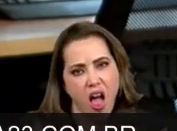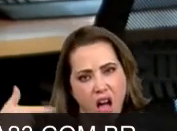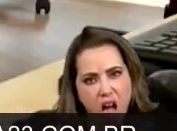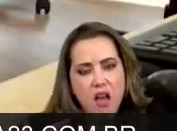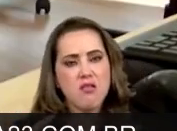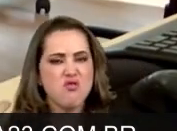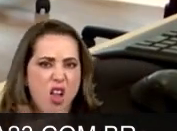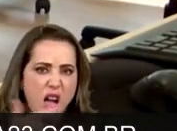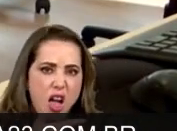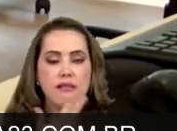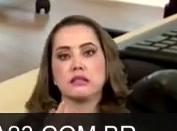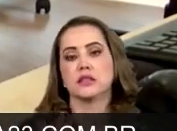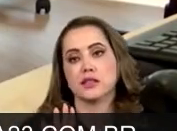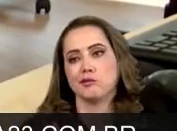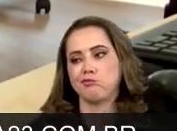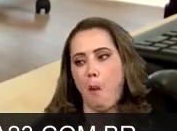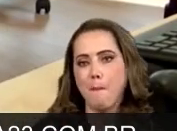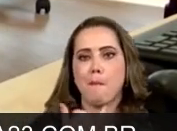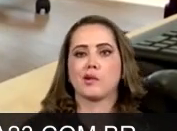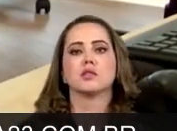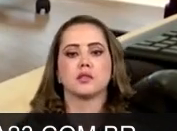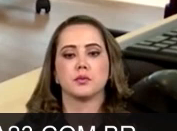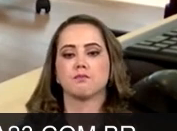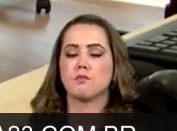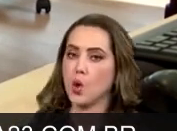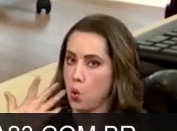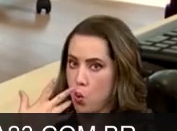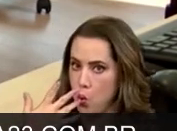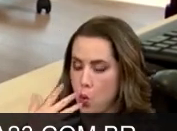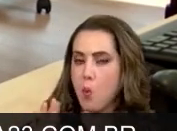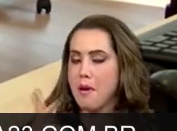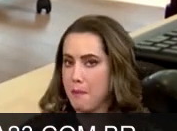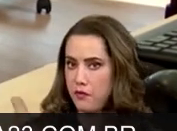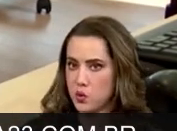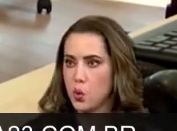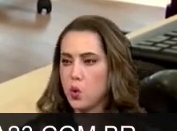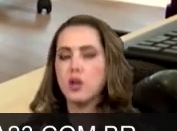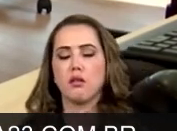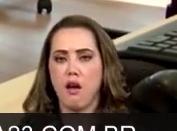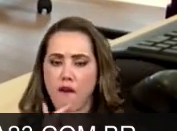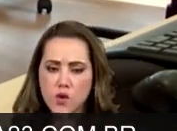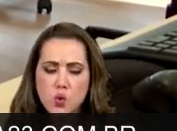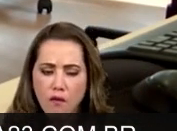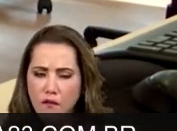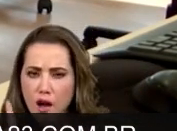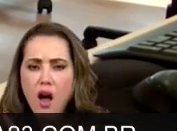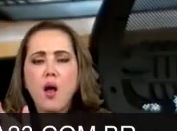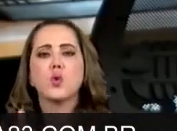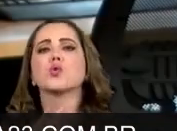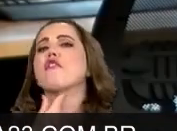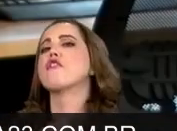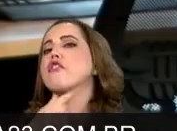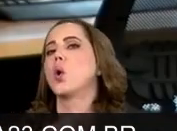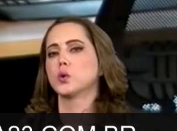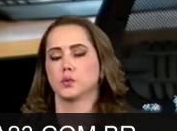de bullying. Uma professora sugeriu que Giovana procurasse uma fonoaudióloga e foi aí que a vida dela começou a mudar. E